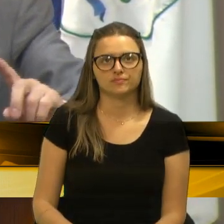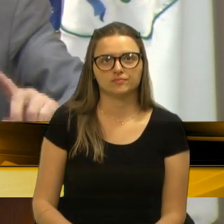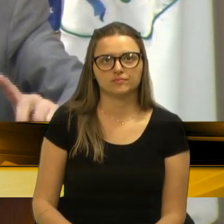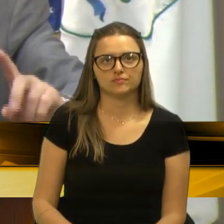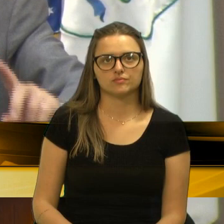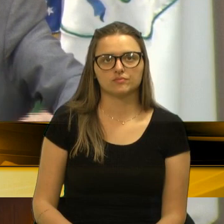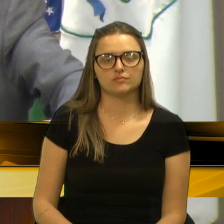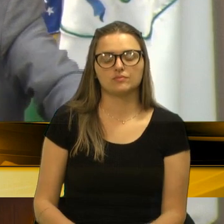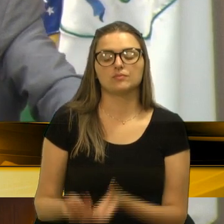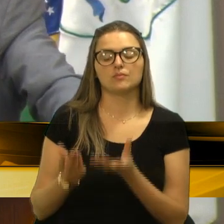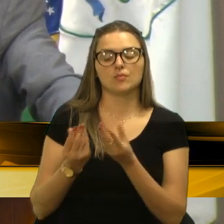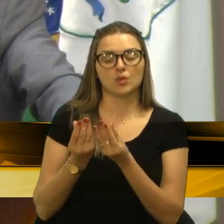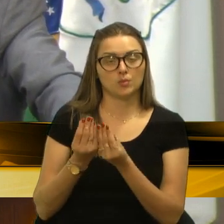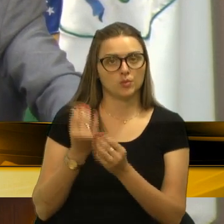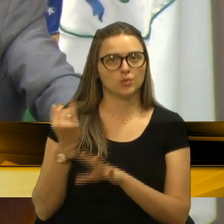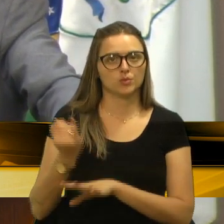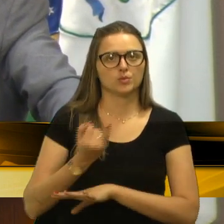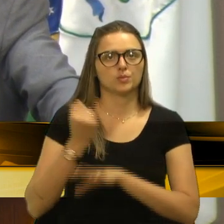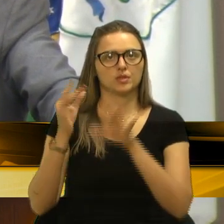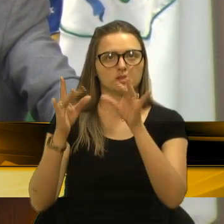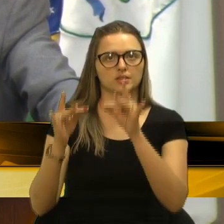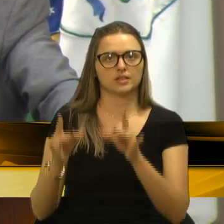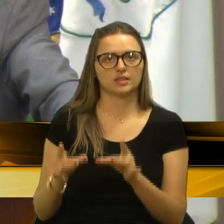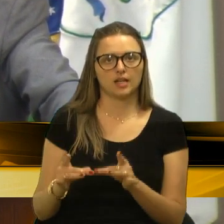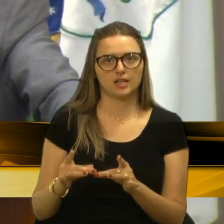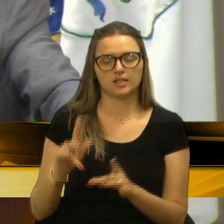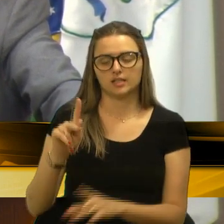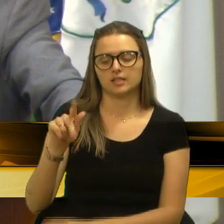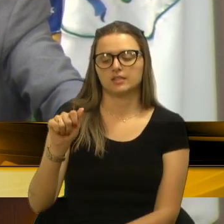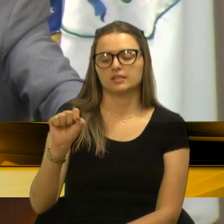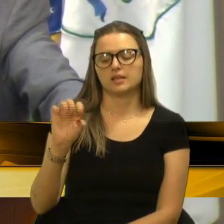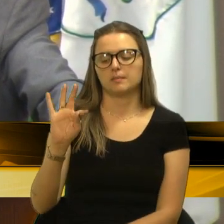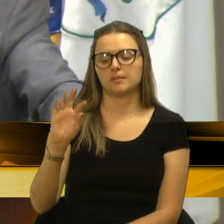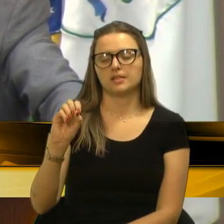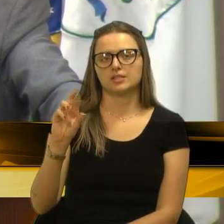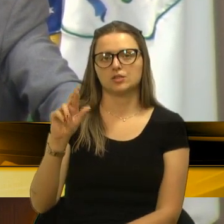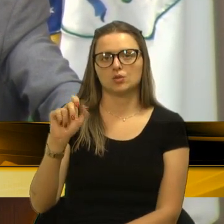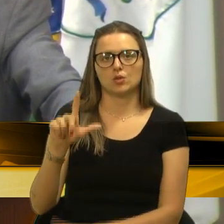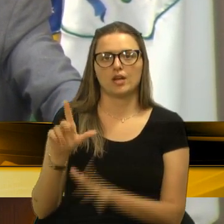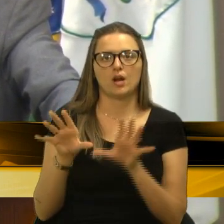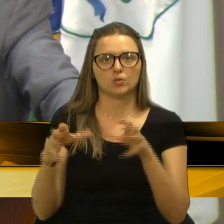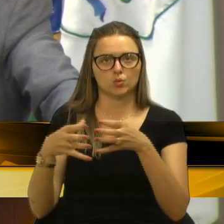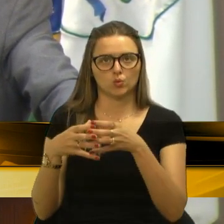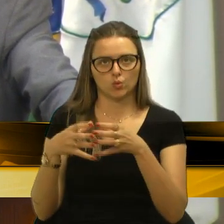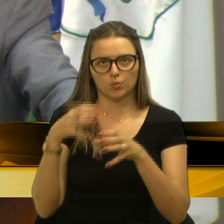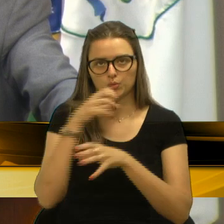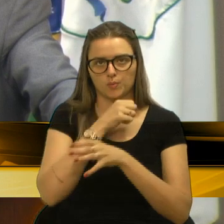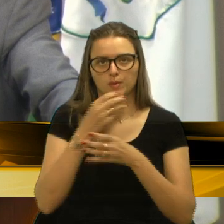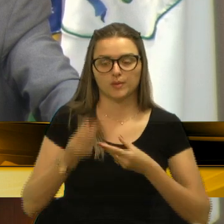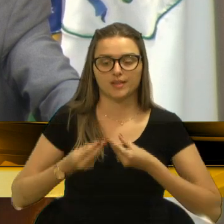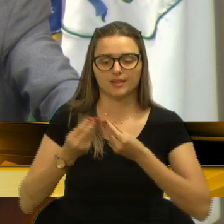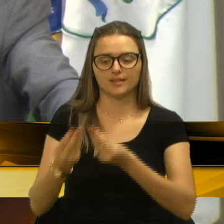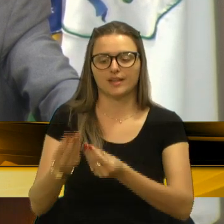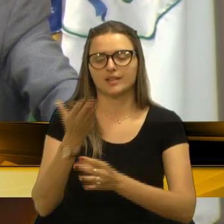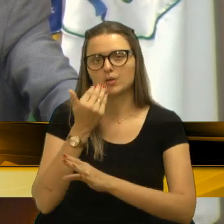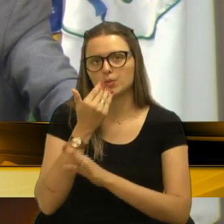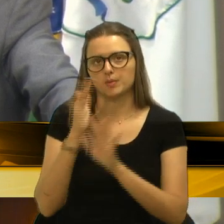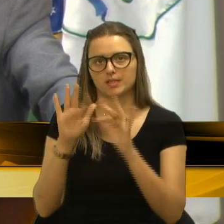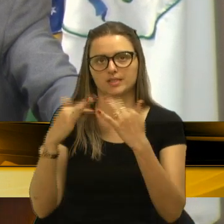Muito importante esse detalhe da Pastoral do Pão, não é apenas levar uma cesta básica, eles fazem todo um